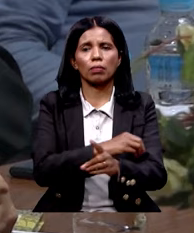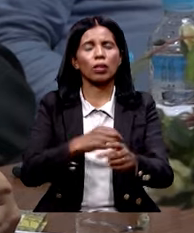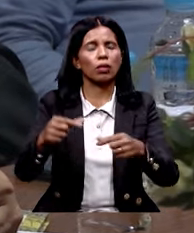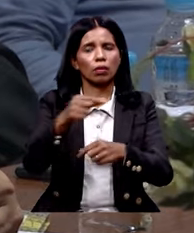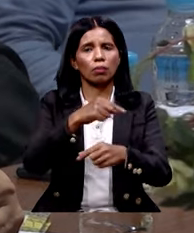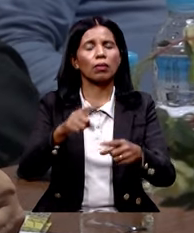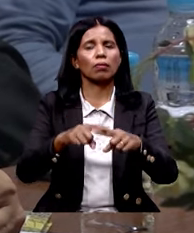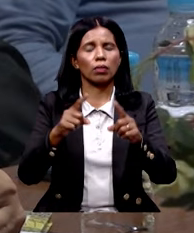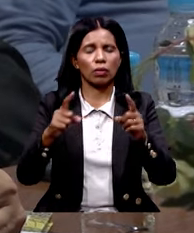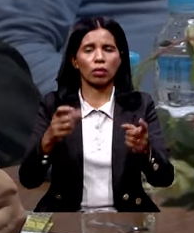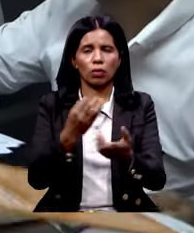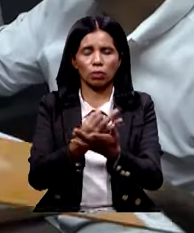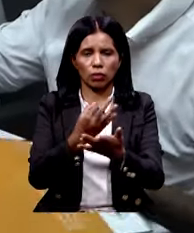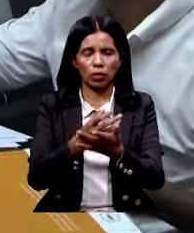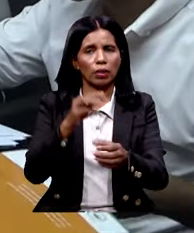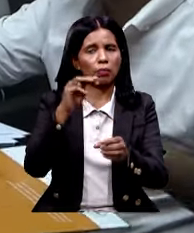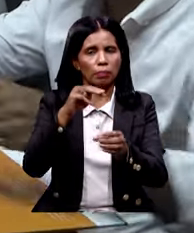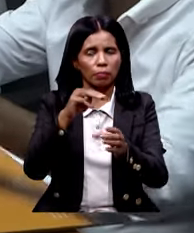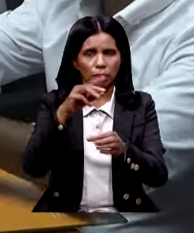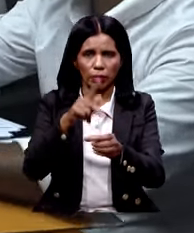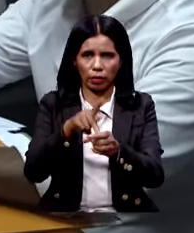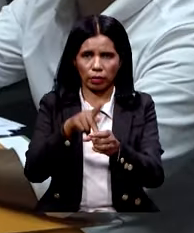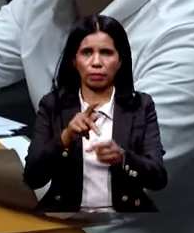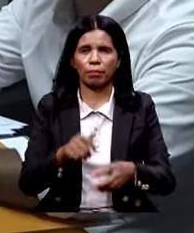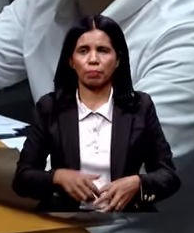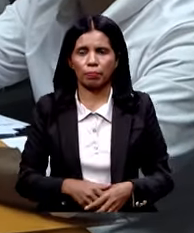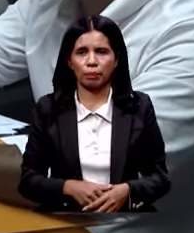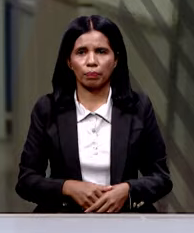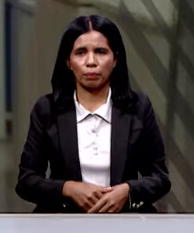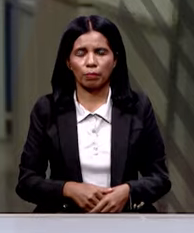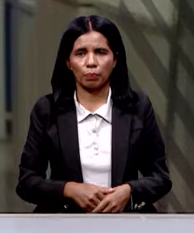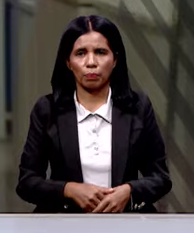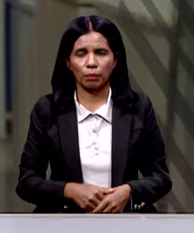Global, para Investimento, para Fundo Mineraínian. Romaldo Neves, Tito Silva, Ziamen.